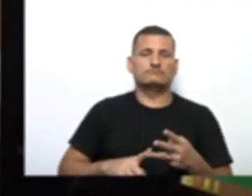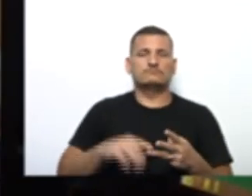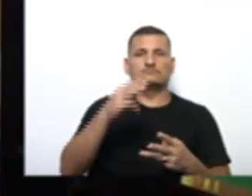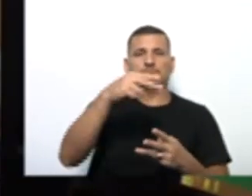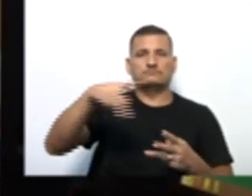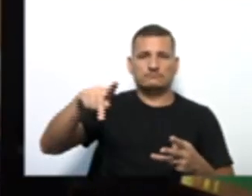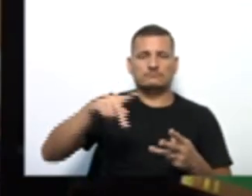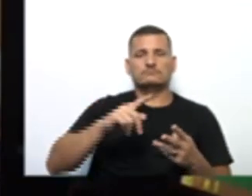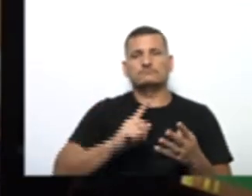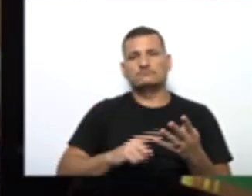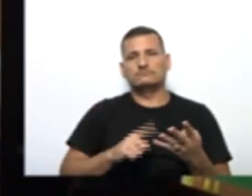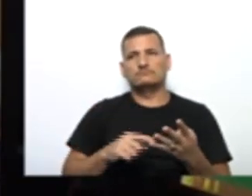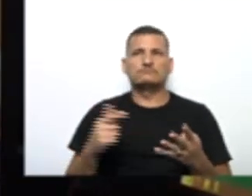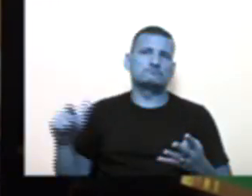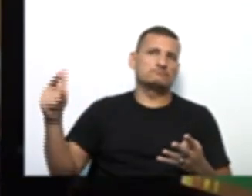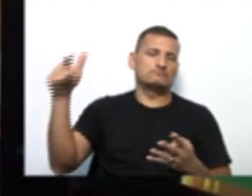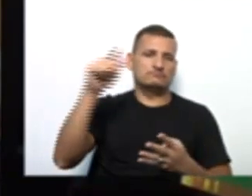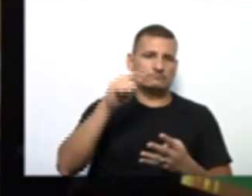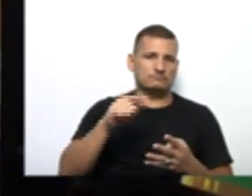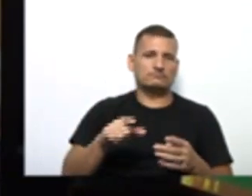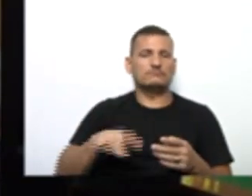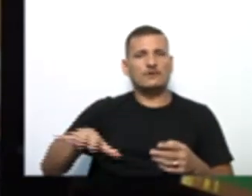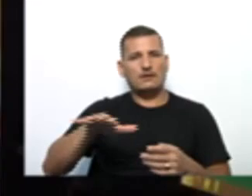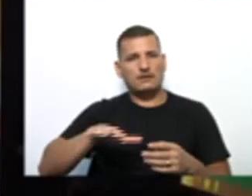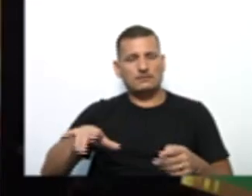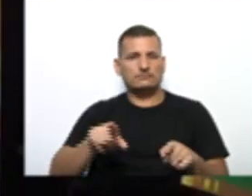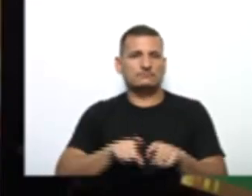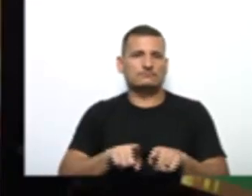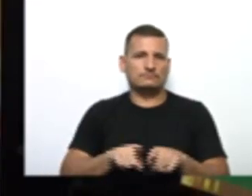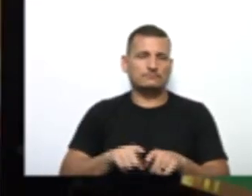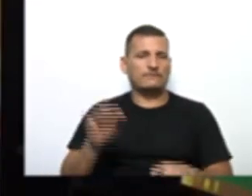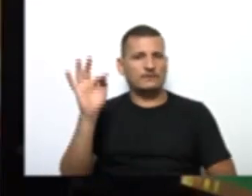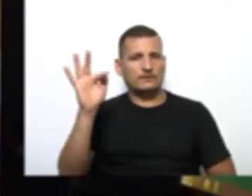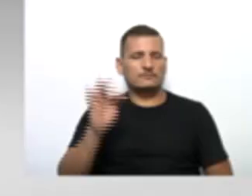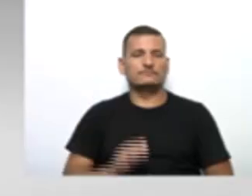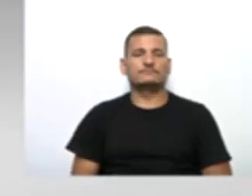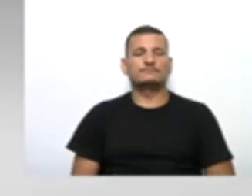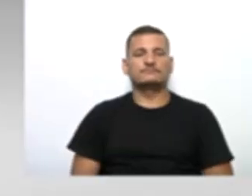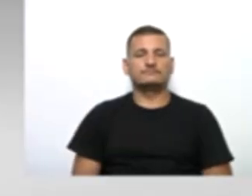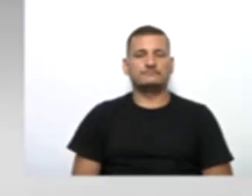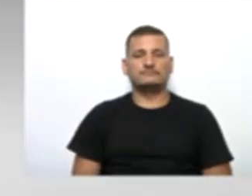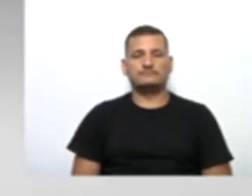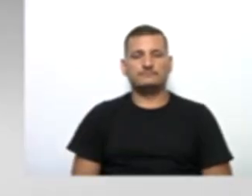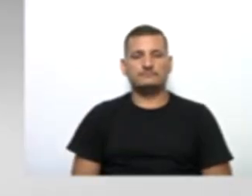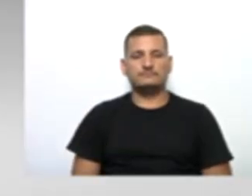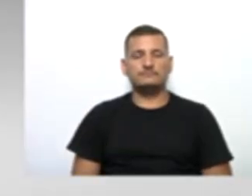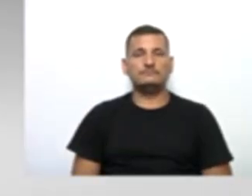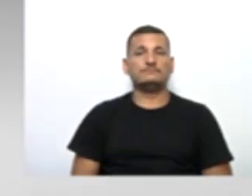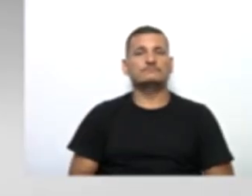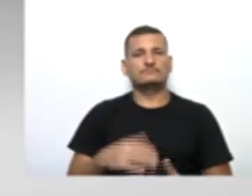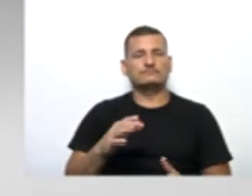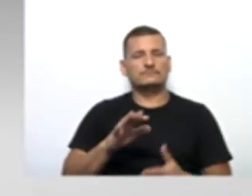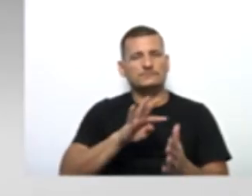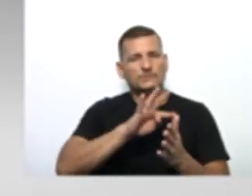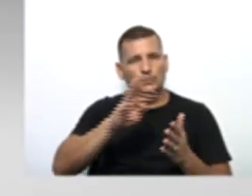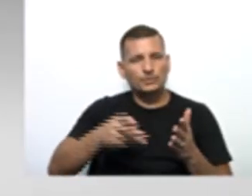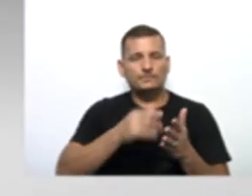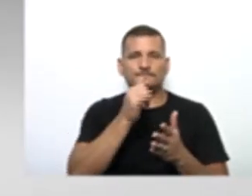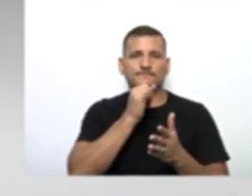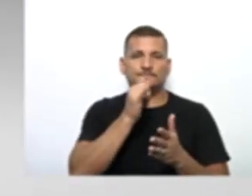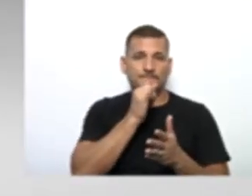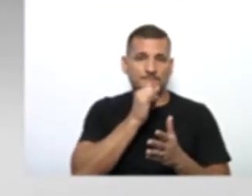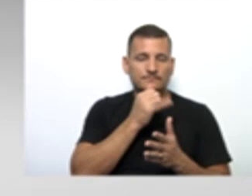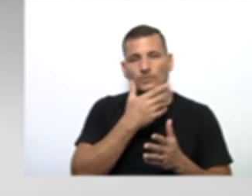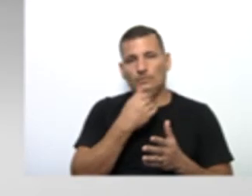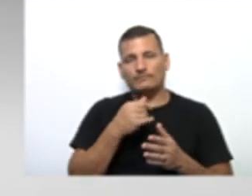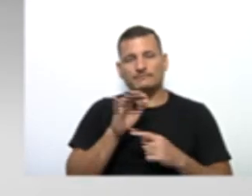mesmo em outros poderes federados, que seria União e Estado. Além de todos esses exemplos que nosso